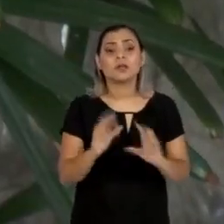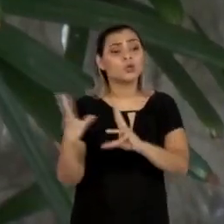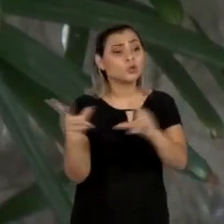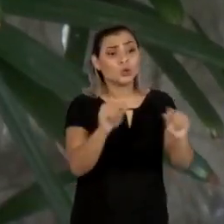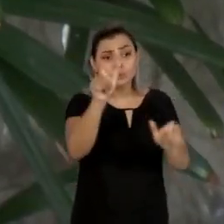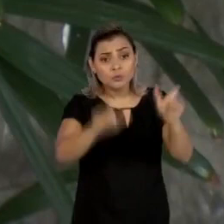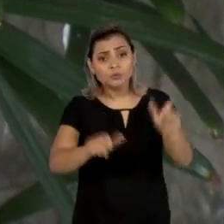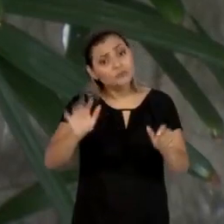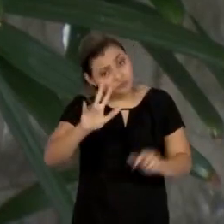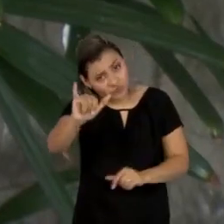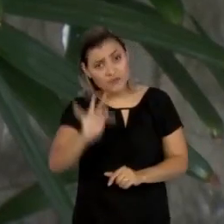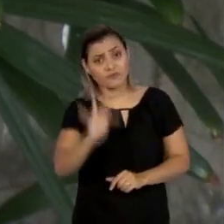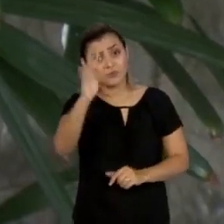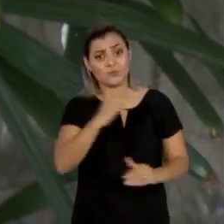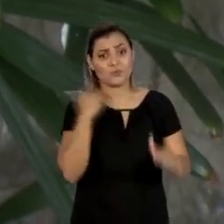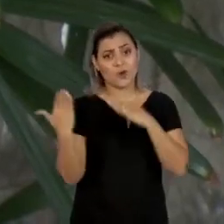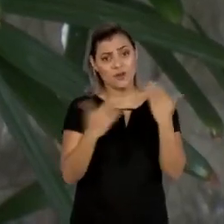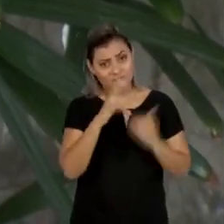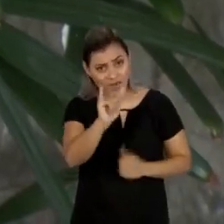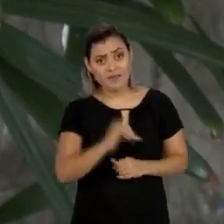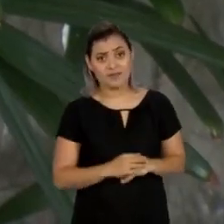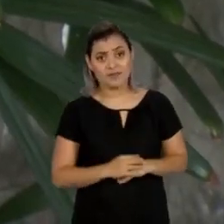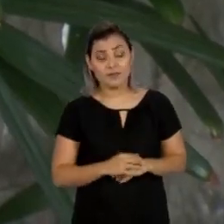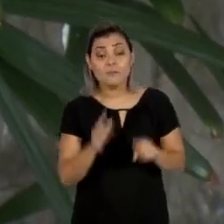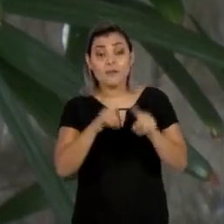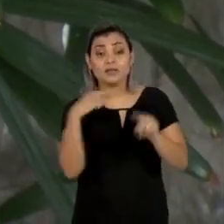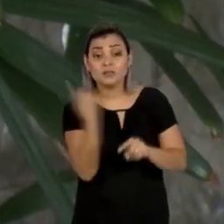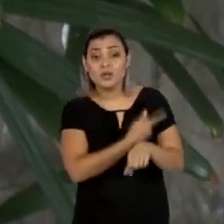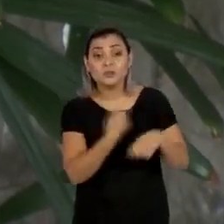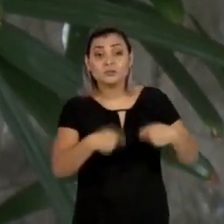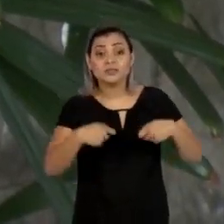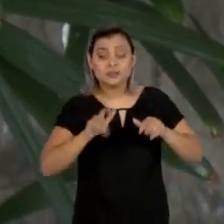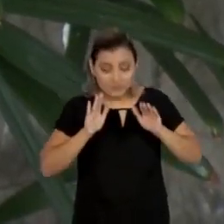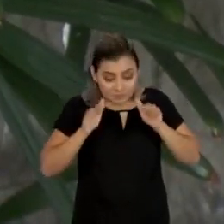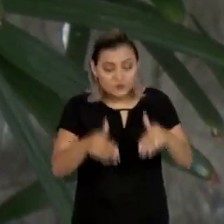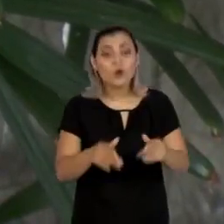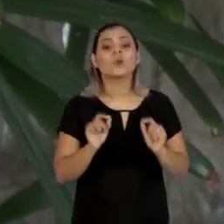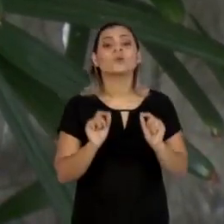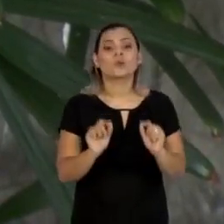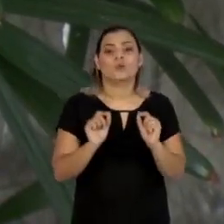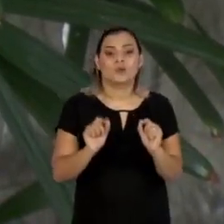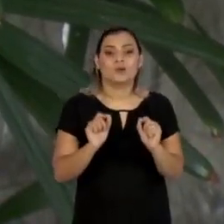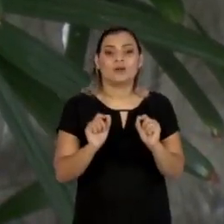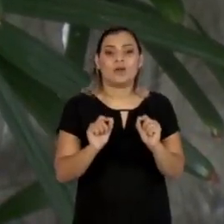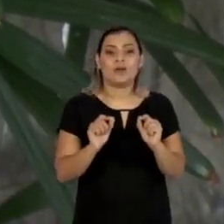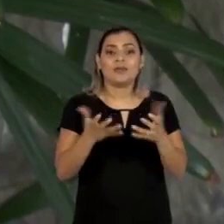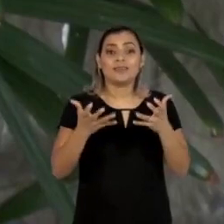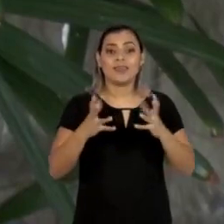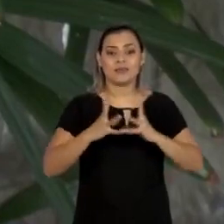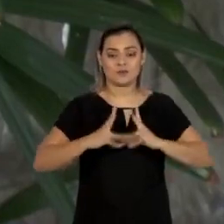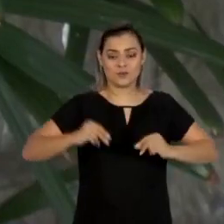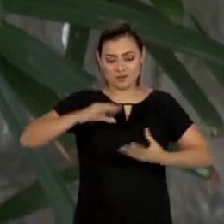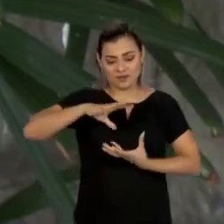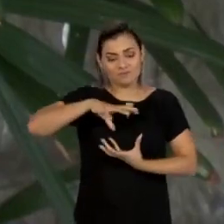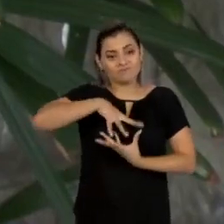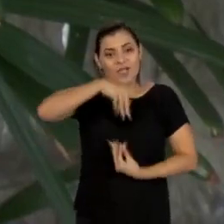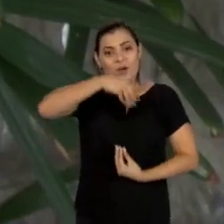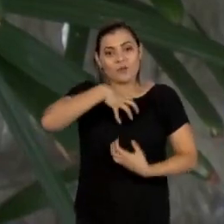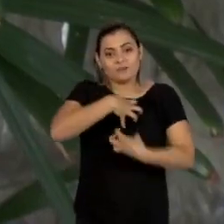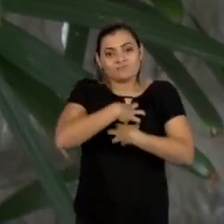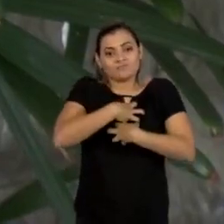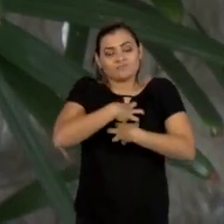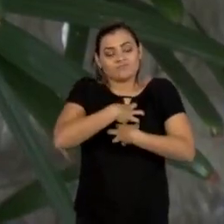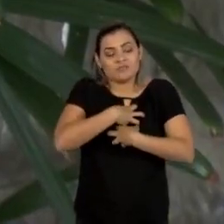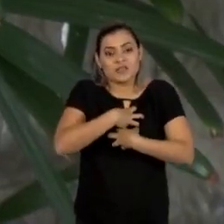mortal nessa vida. E eu acho que o grande barato é você querer estar aqui e você procurar essa cura, né, que não tem a